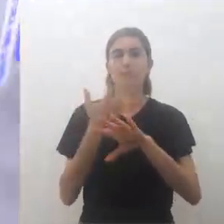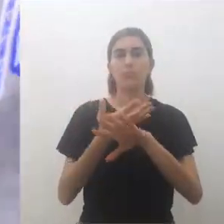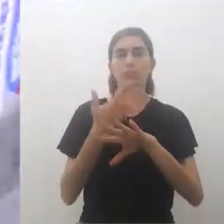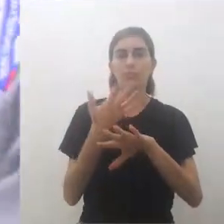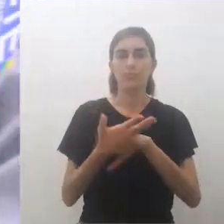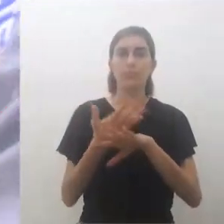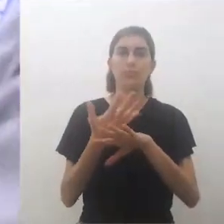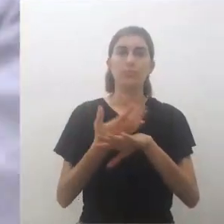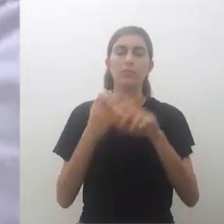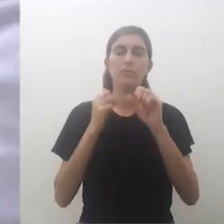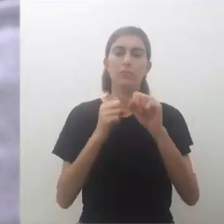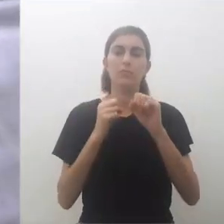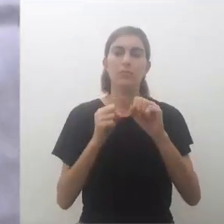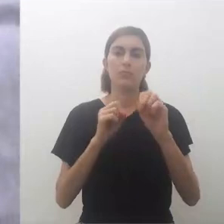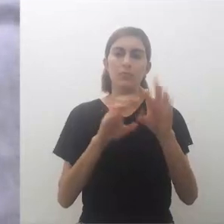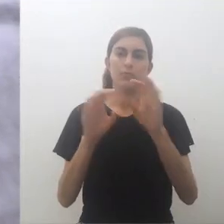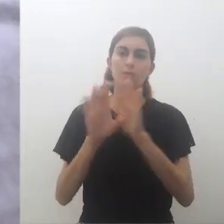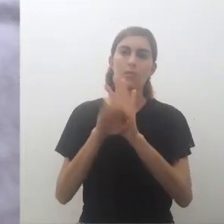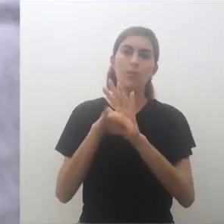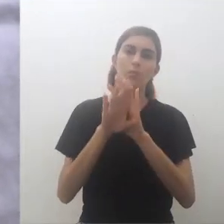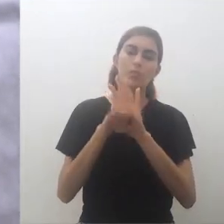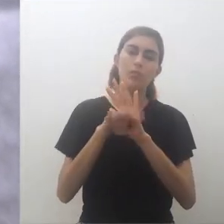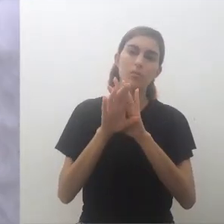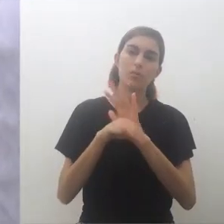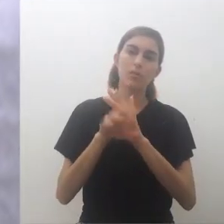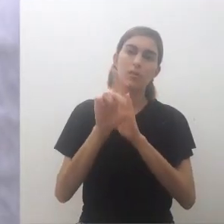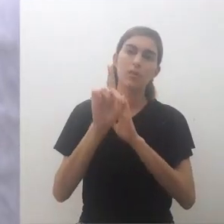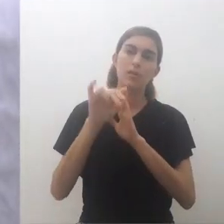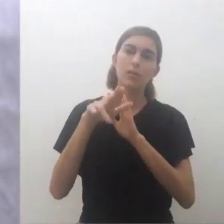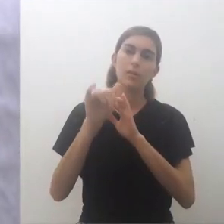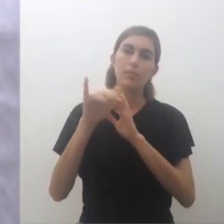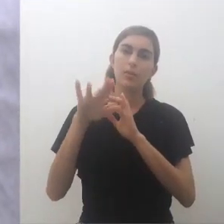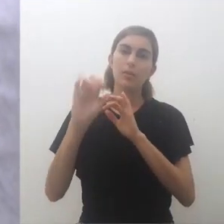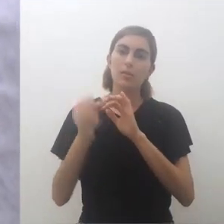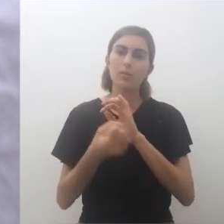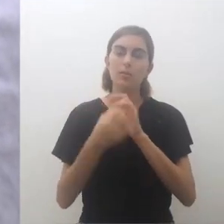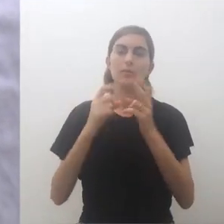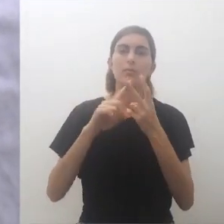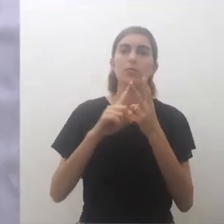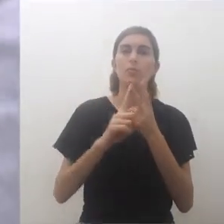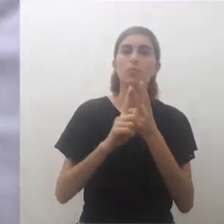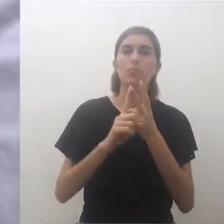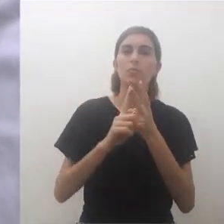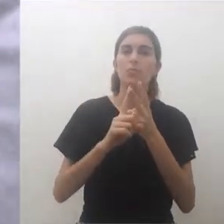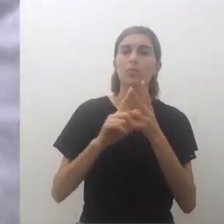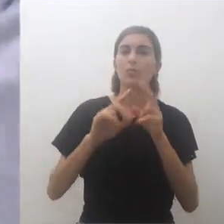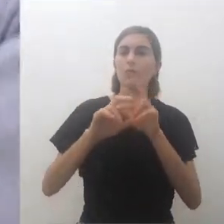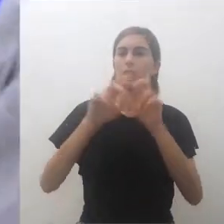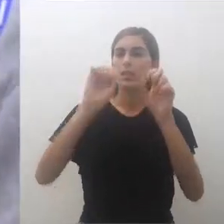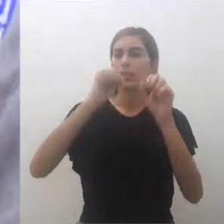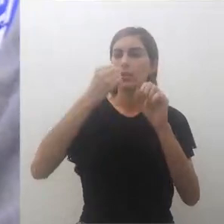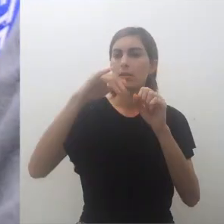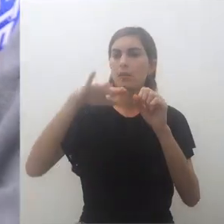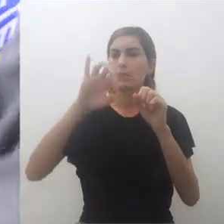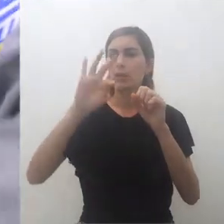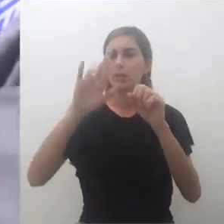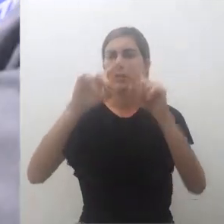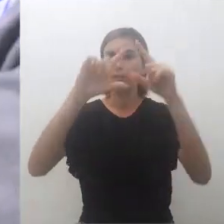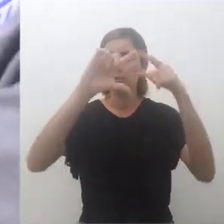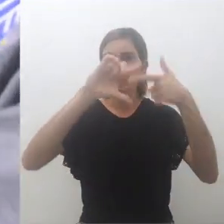que a gente pode trabalhar conceitos de dinamismo, estaticidade, simetria ou